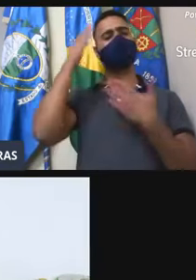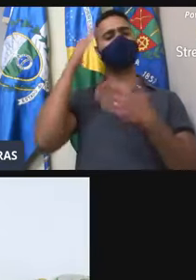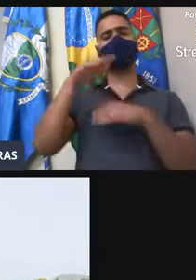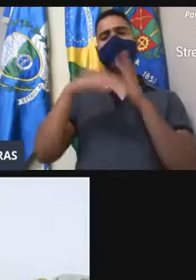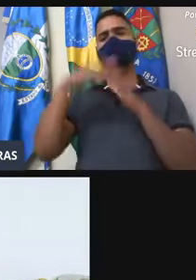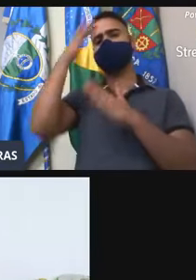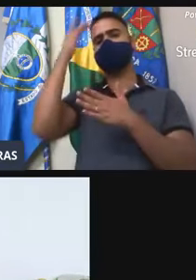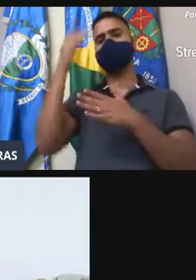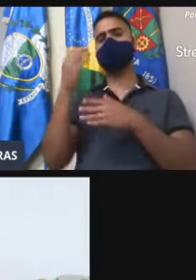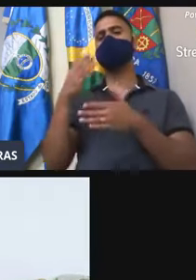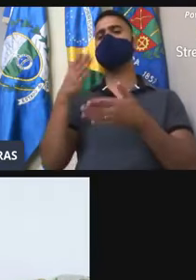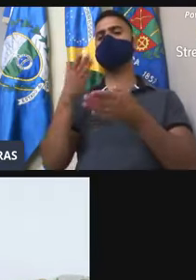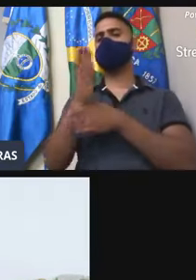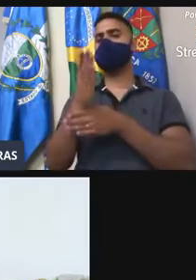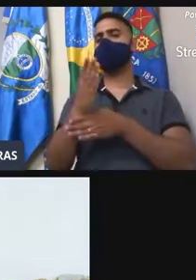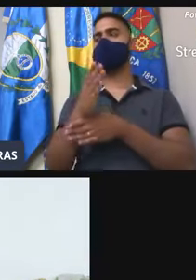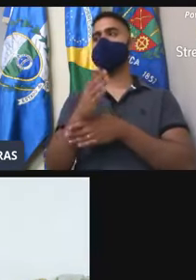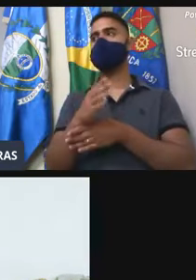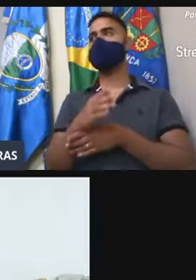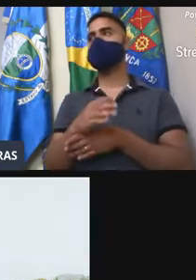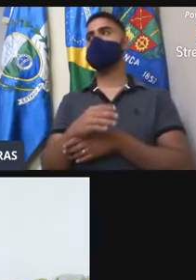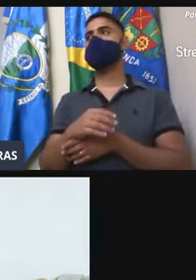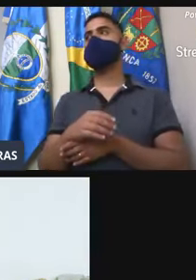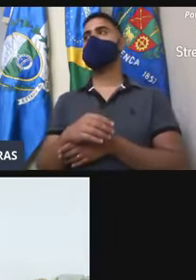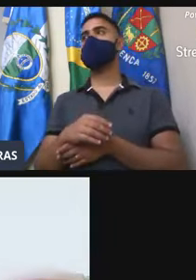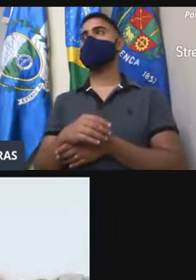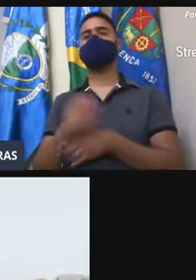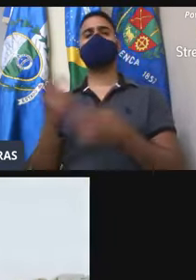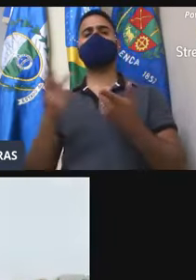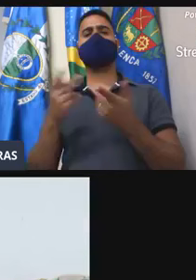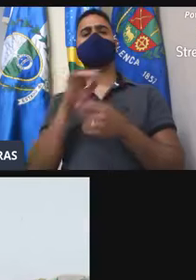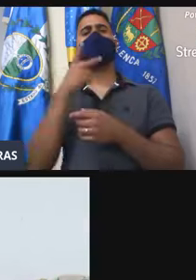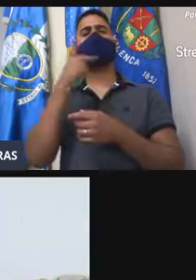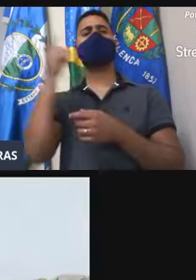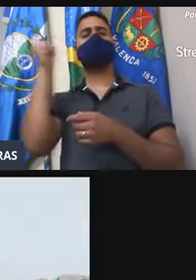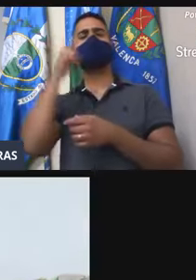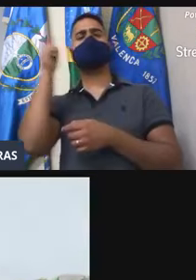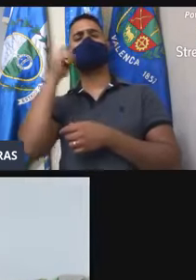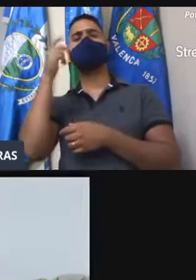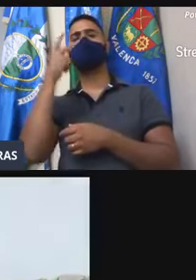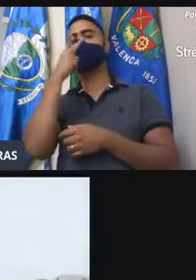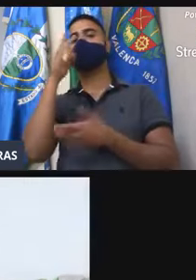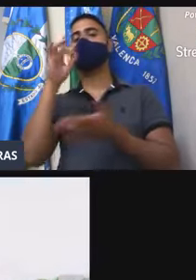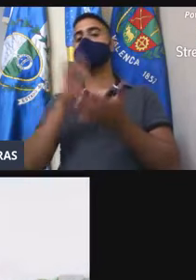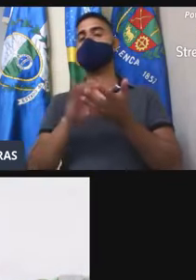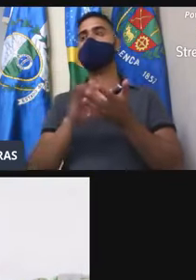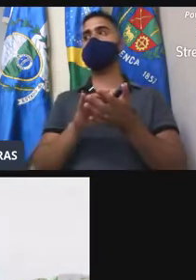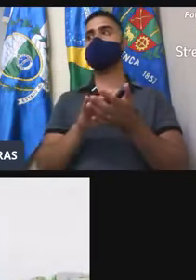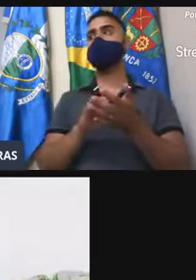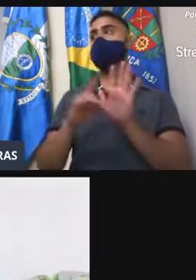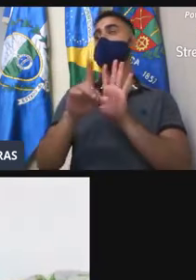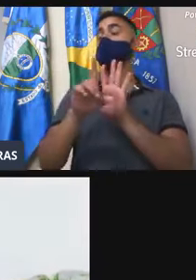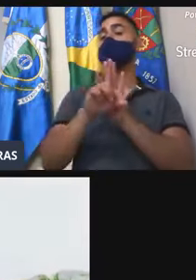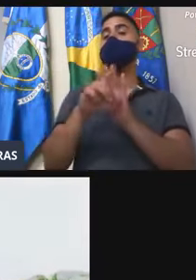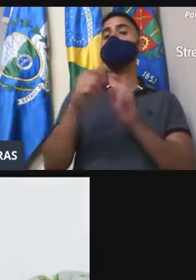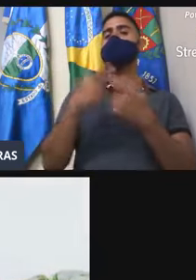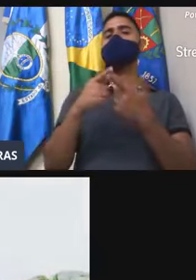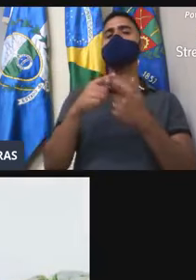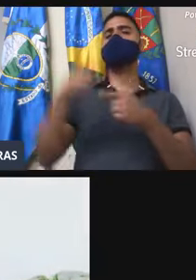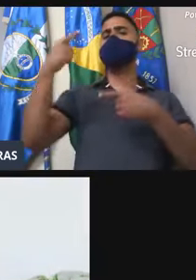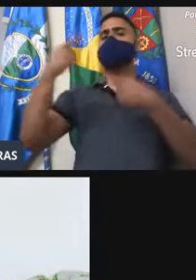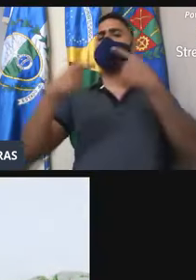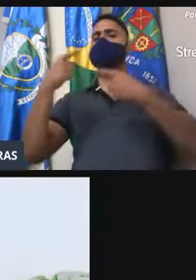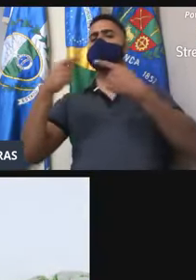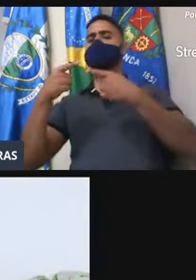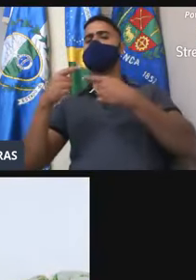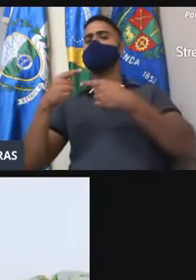aprovaram. Às vezes, uma mentira, quando é dita mil vezes, acaba se tornando uma verdade. Essa força da lei, porque os políticos